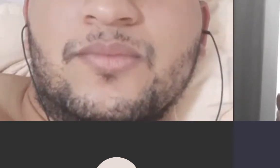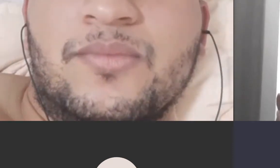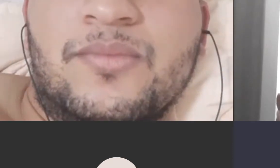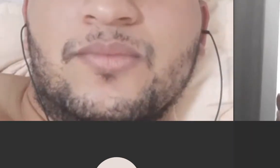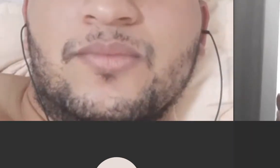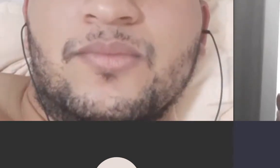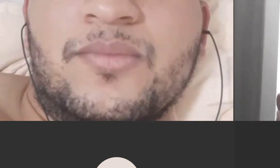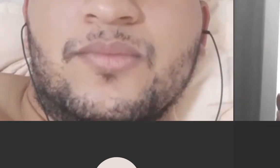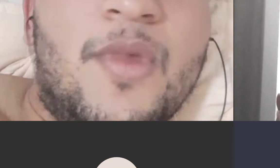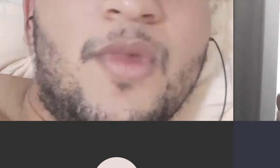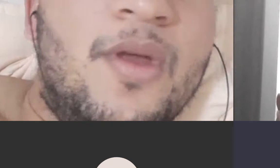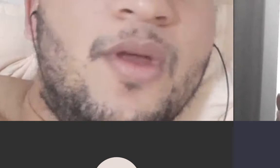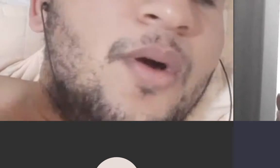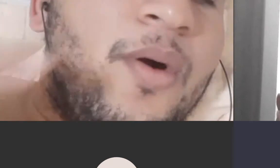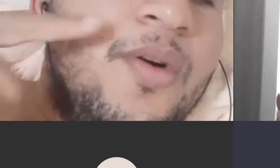solução.